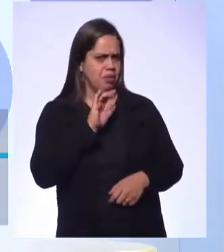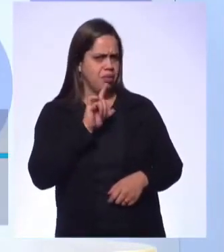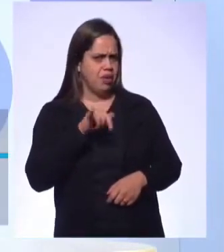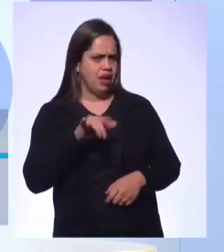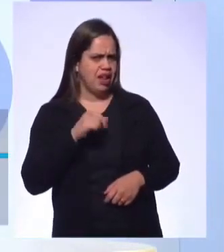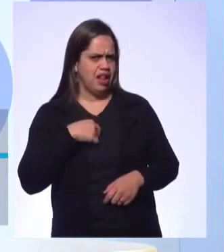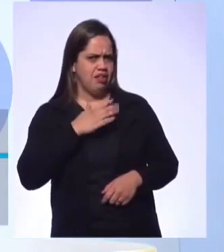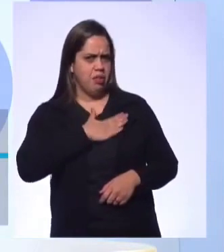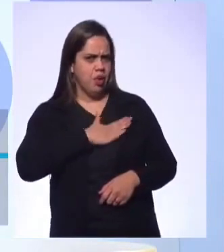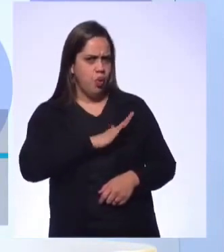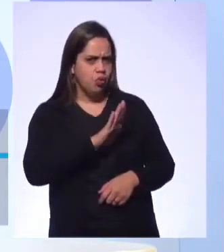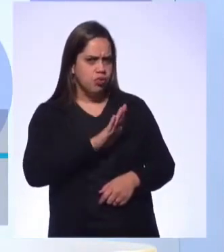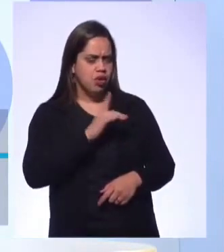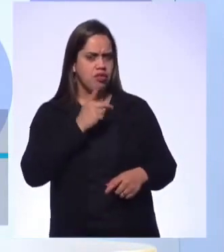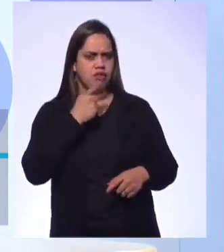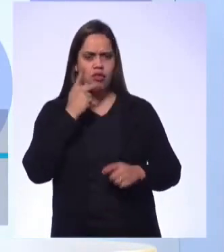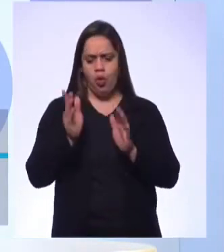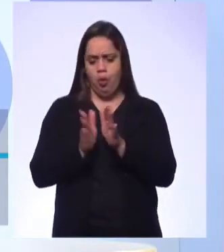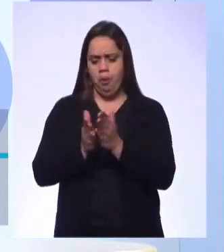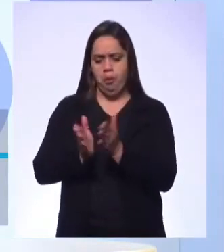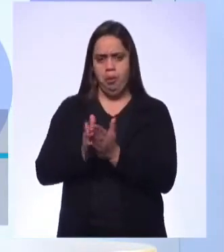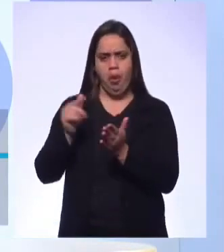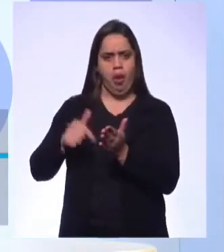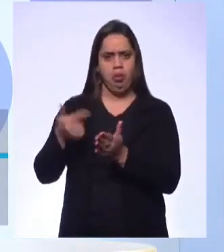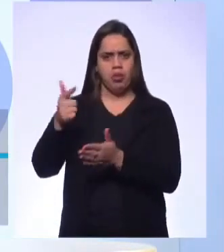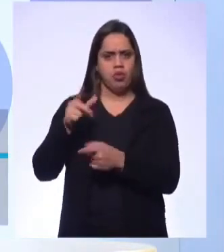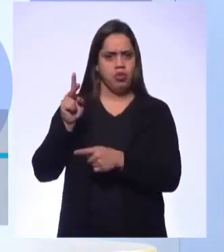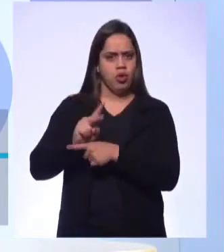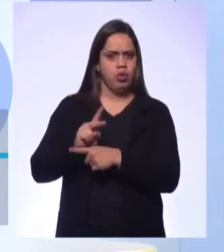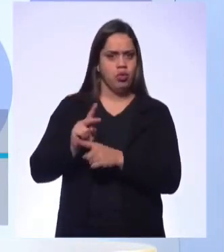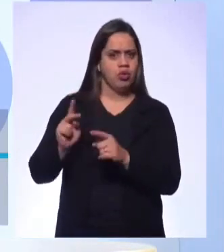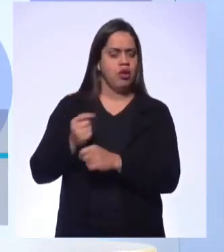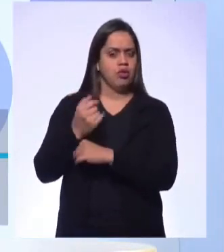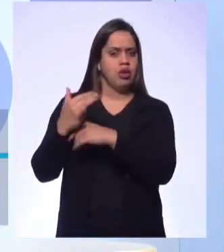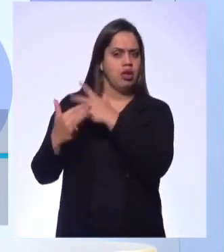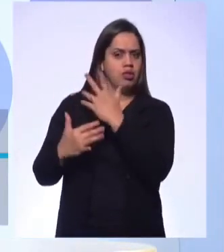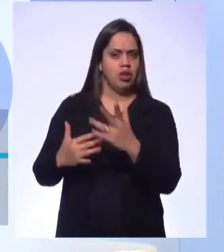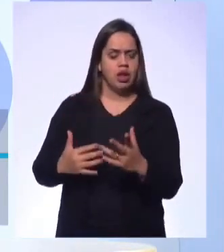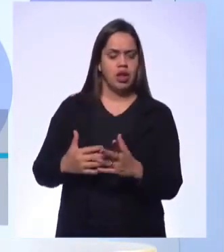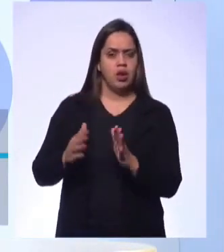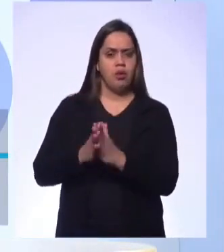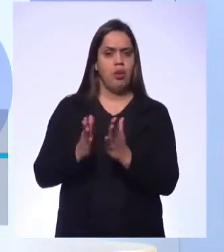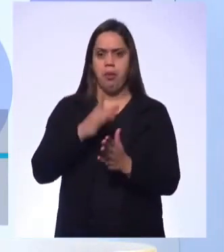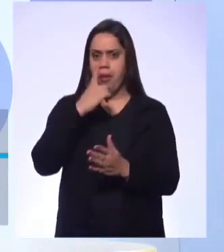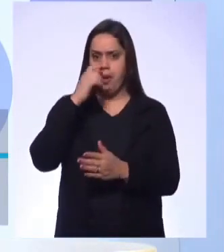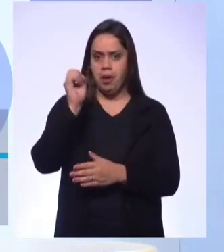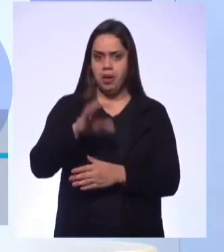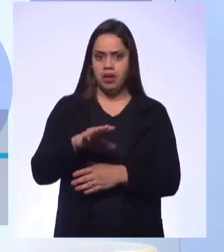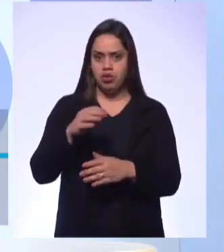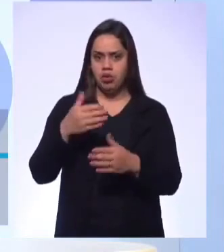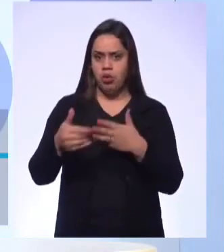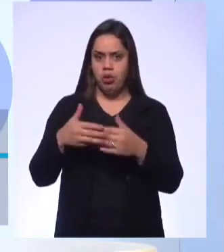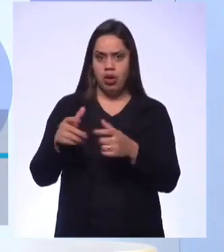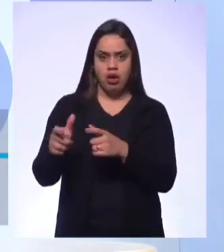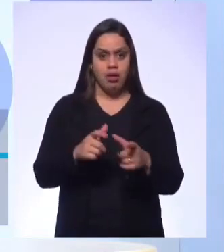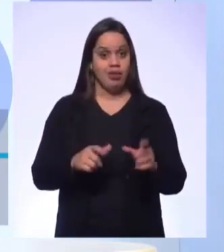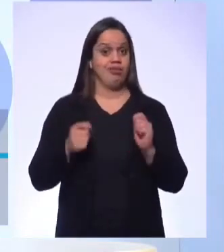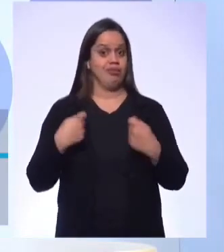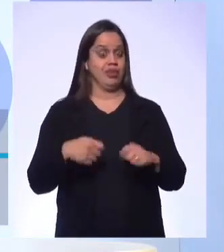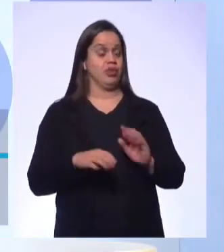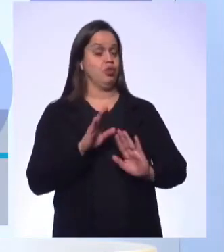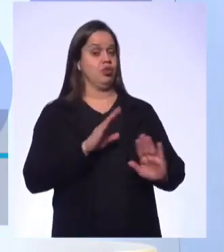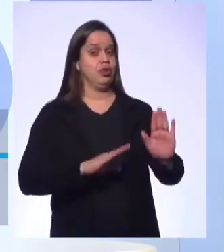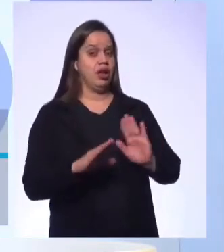aqui. Ela disse que o pobre não tem cuidado com a natureza, o pobre joga lixo em qualquer lugar. Então, precisa tomar cuidado com isso. E